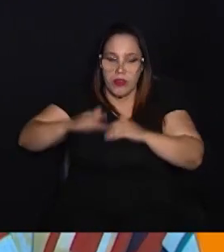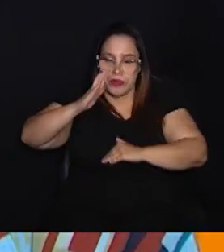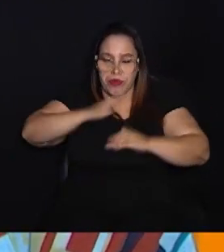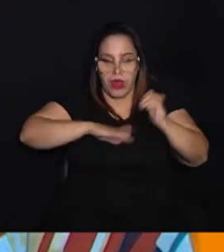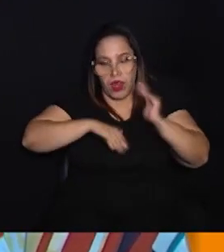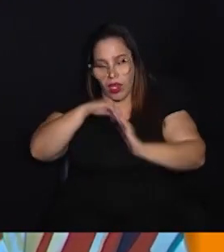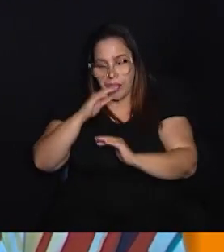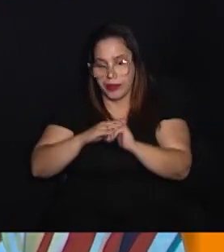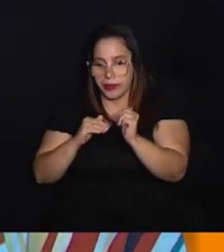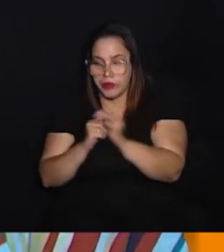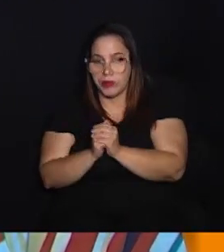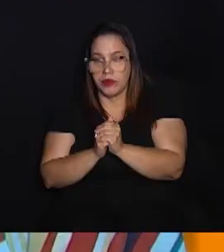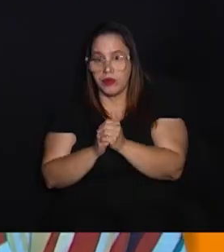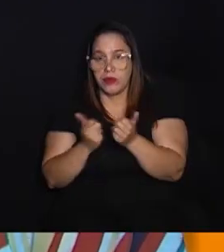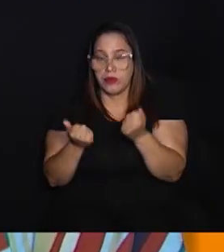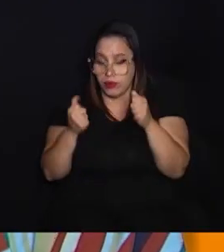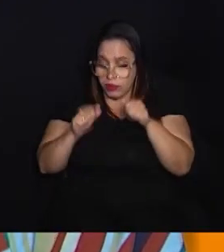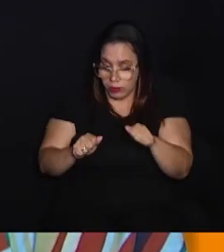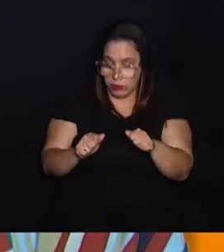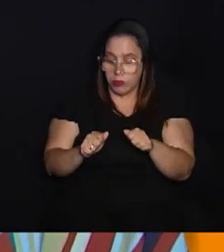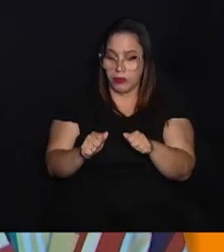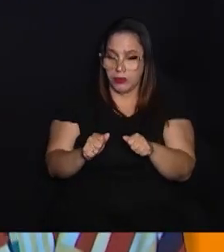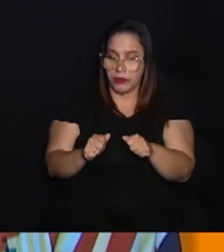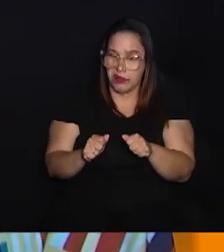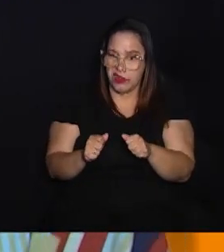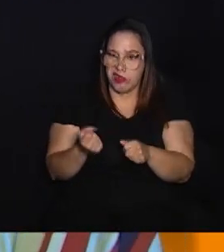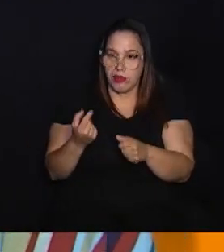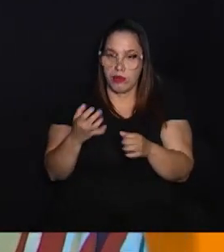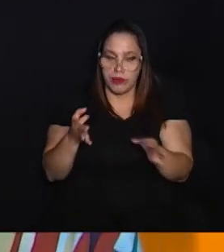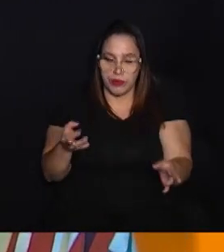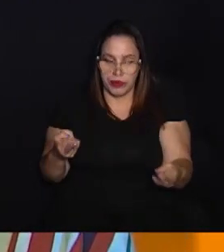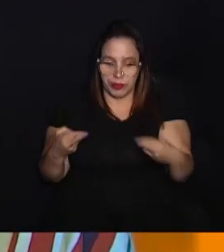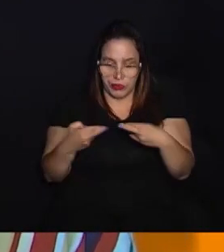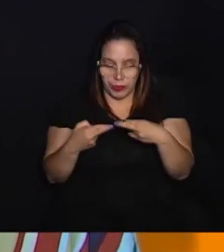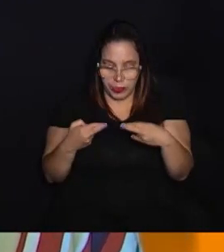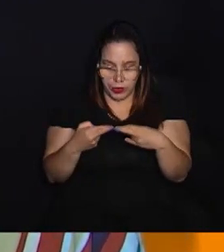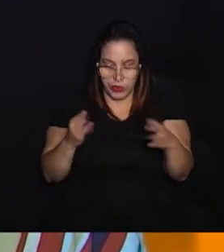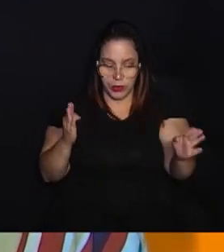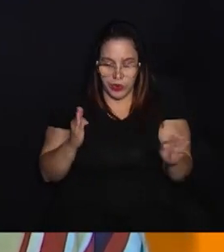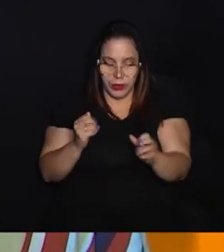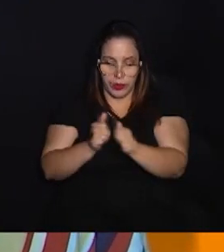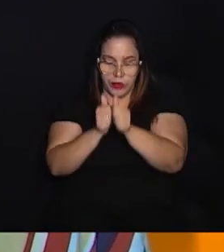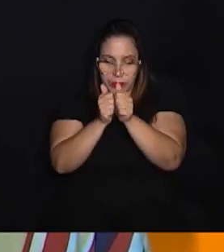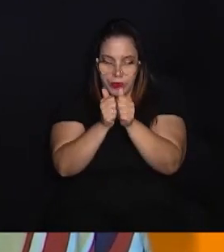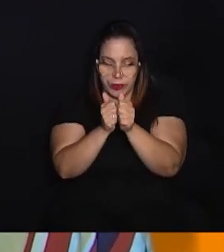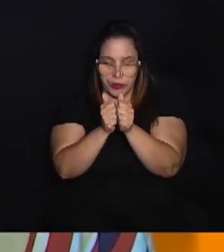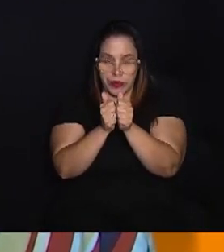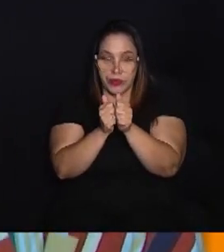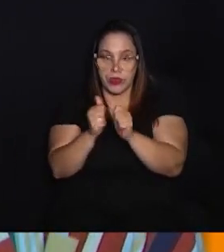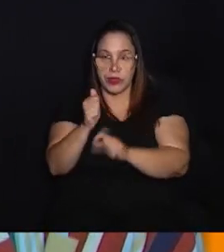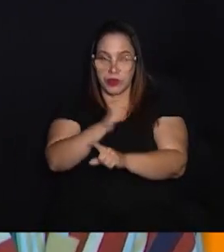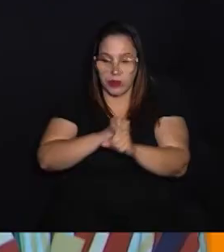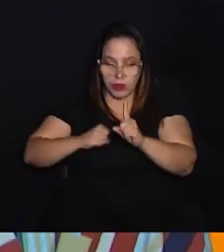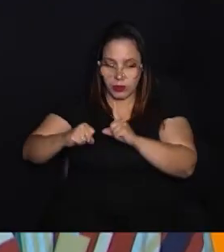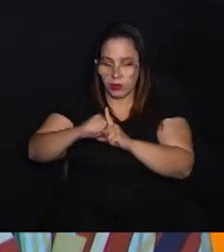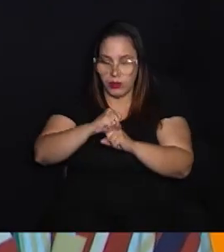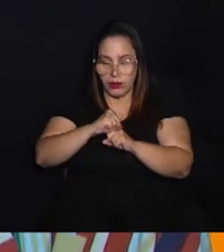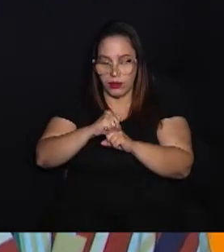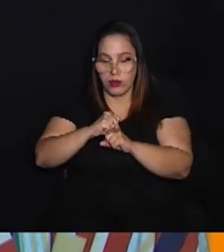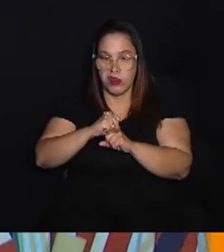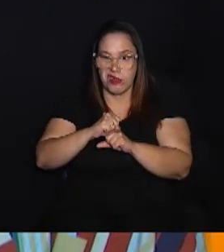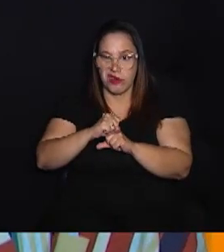que nos permitam um relacionamento mais próximo com a sociedade. Então,